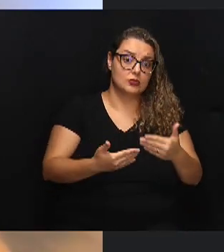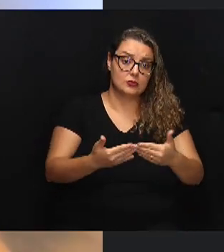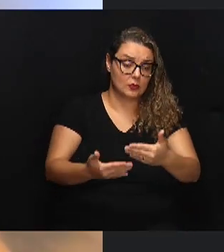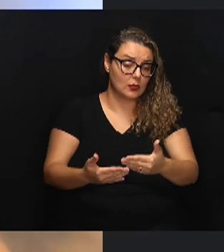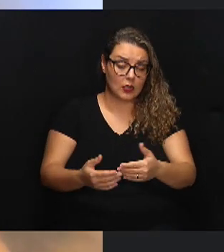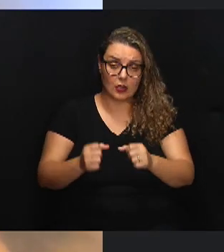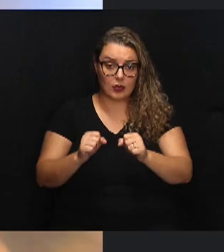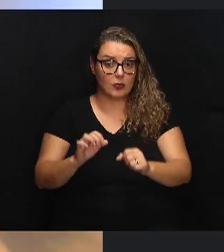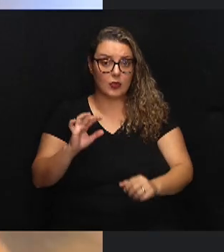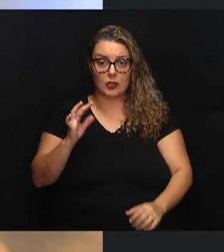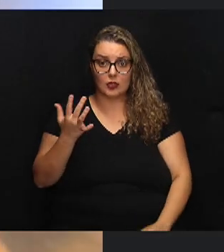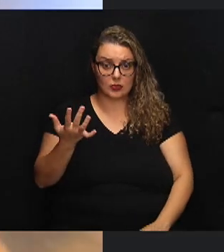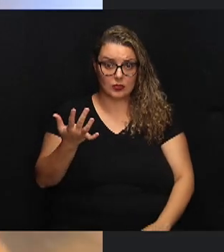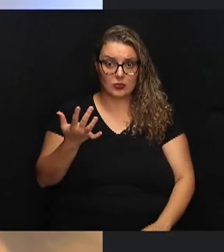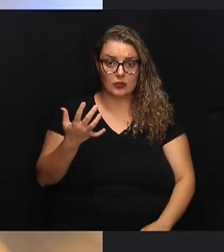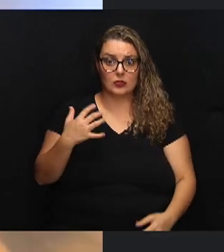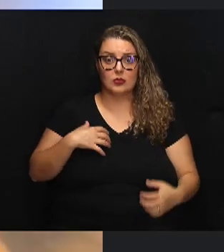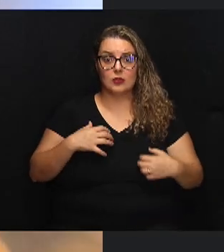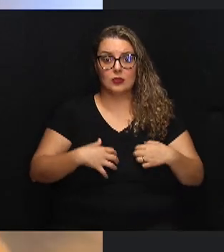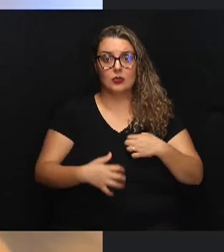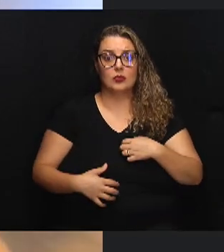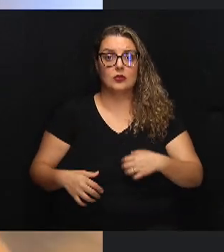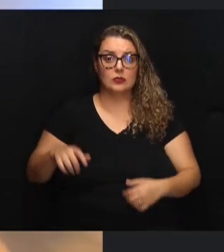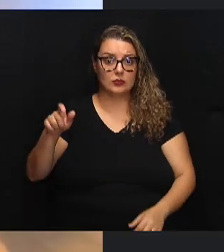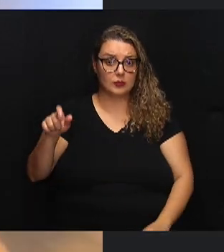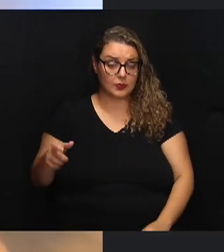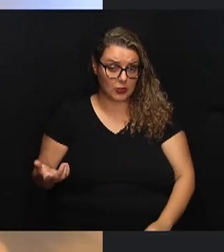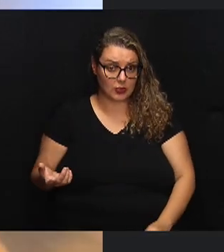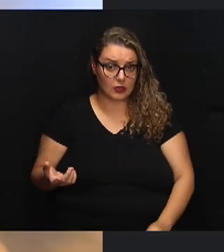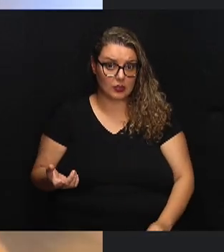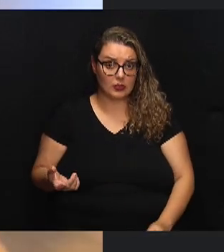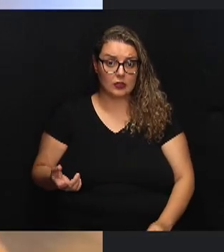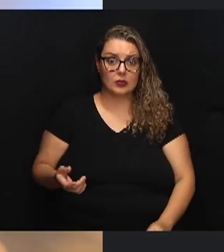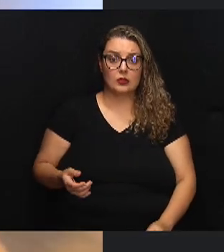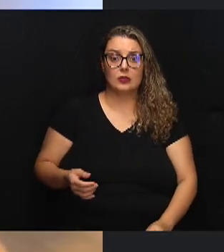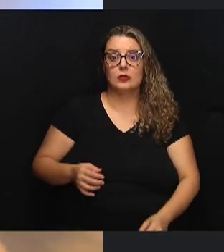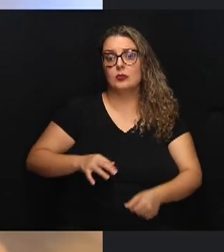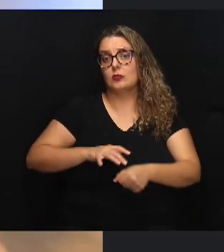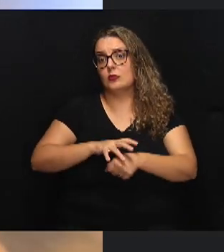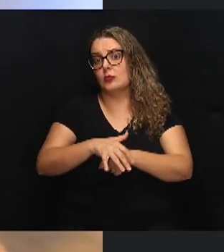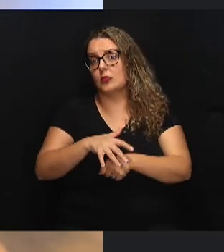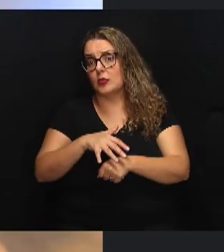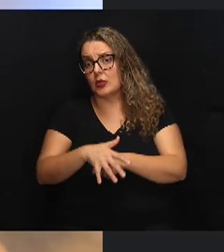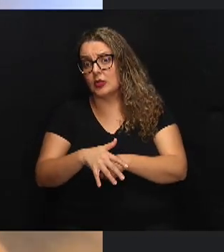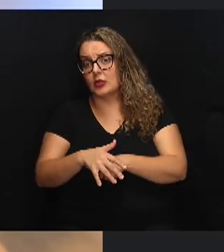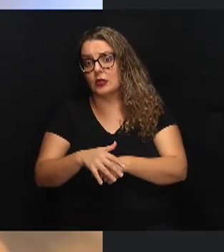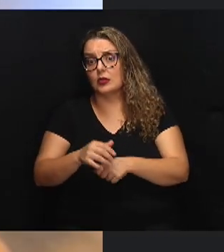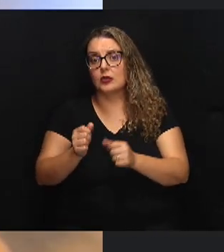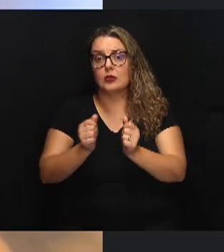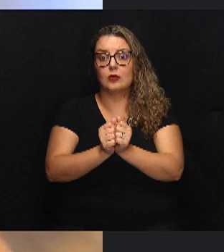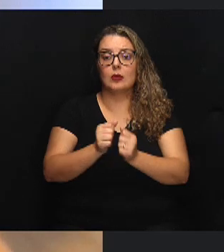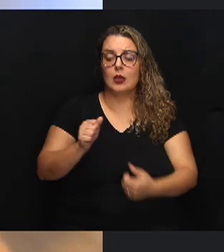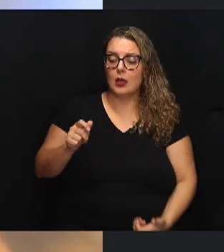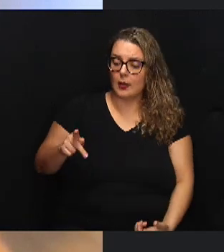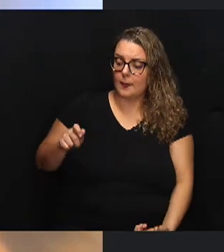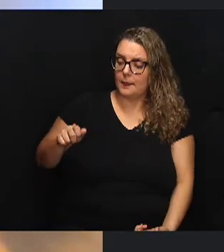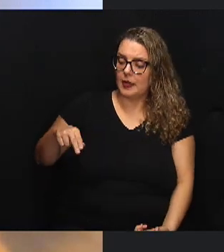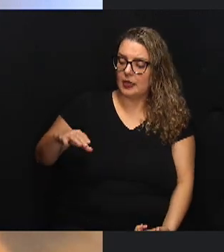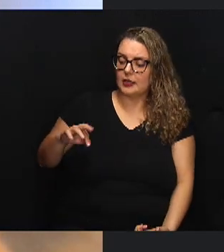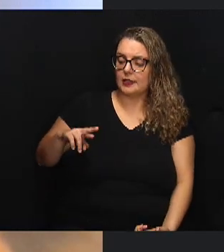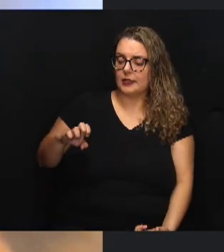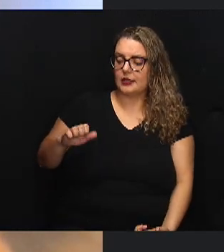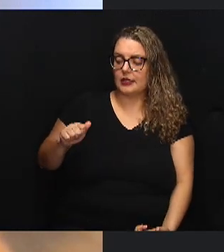podem estar acontecendo no organismo daquele indivíduo. Então, eventualmente, uma inflamação, como uma pancreatite, eventualmente